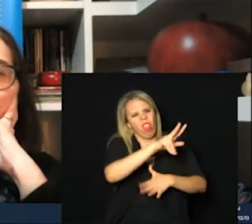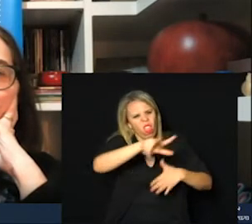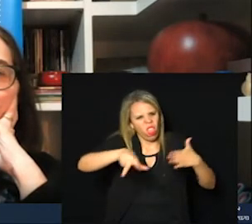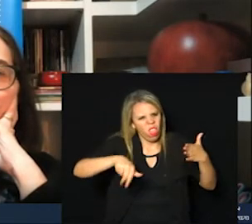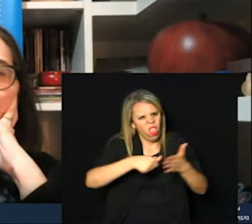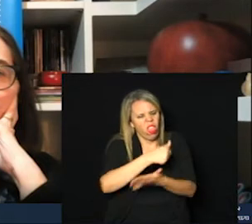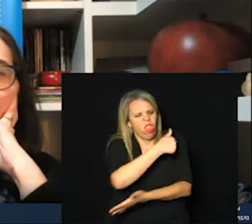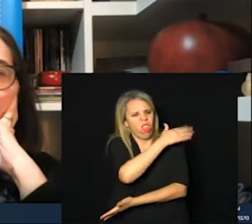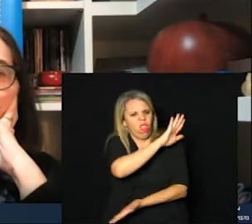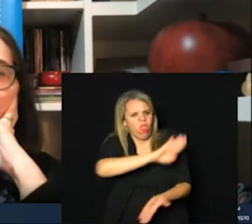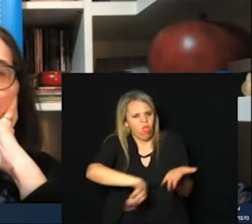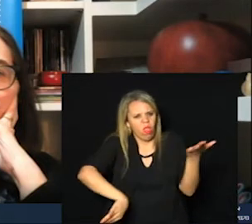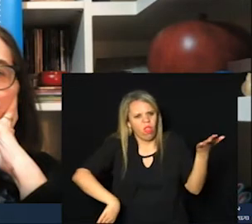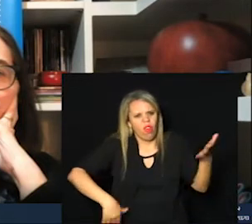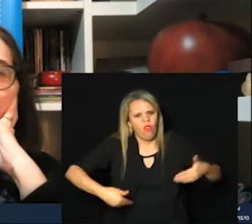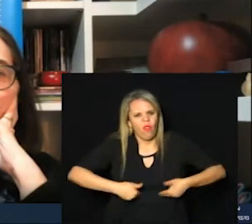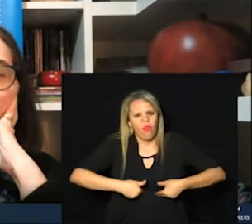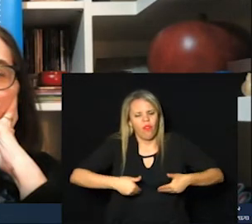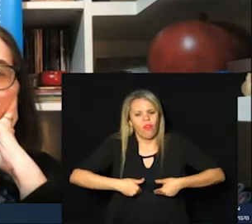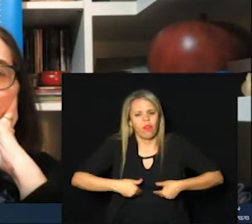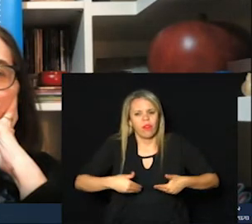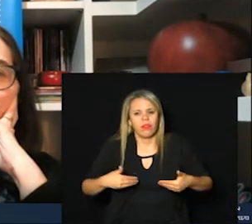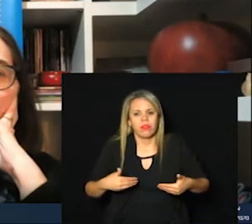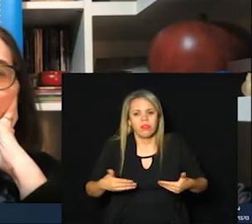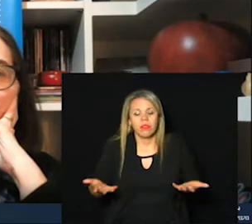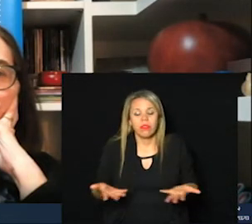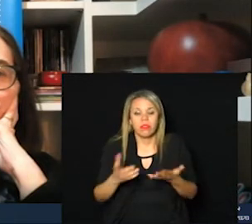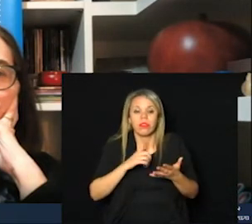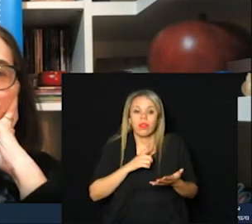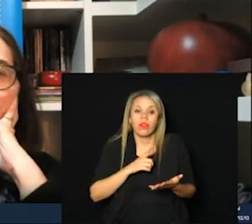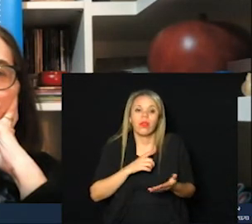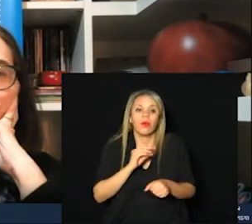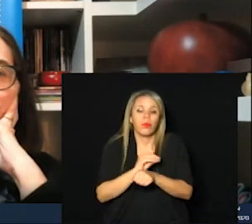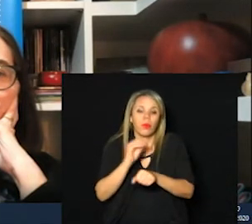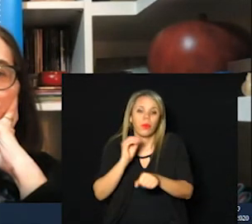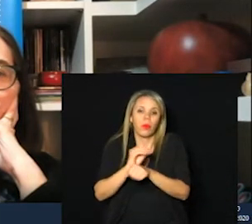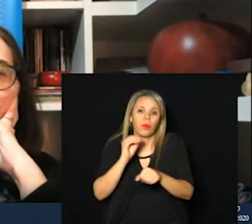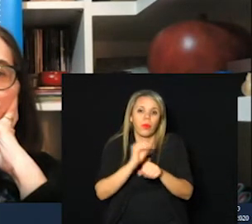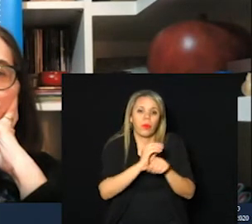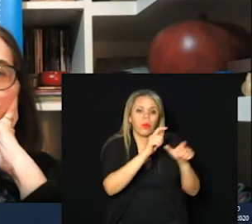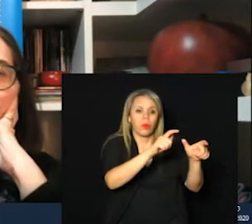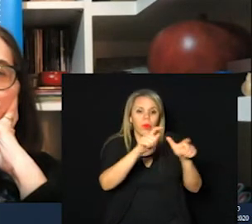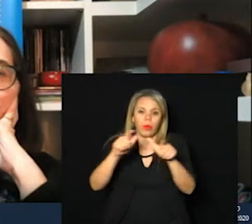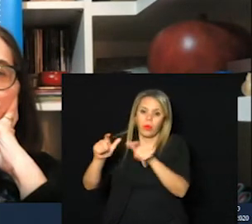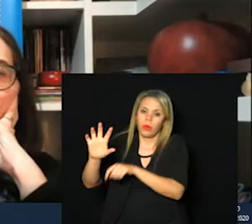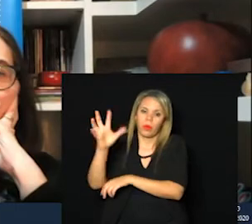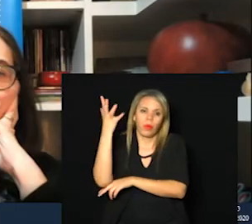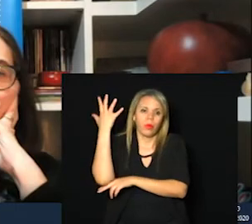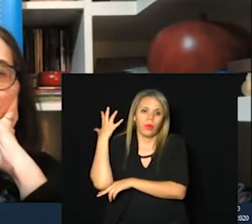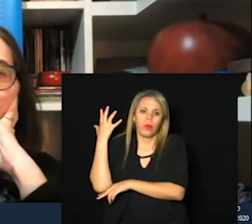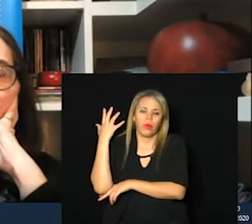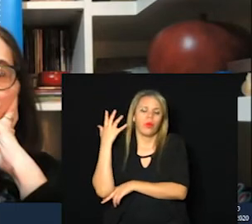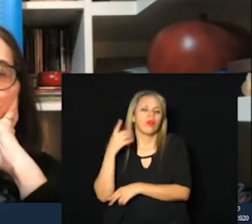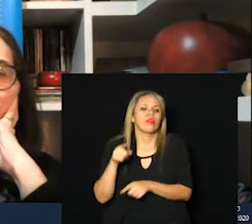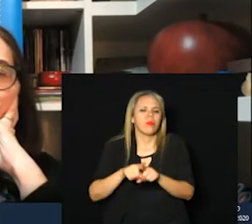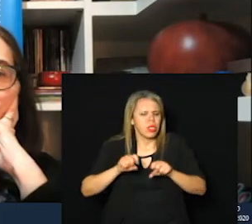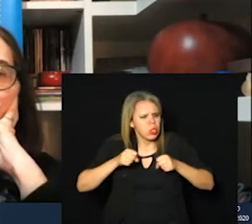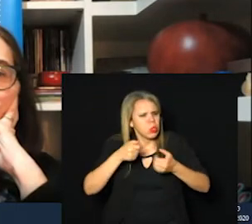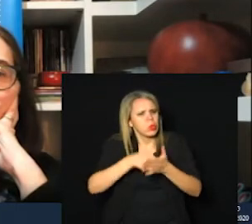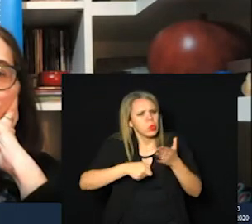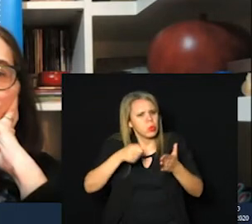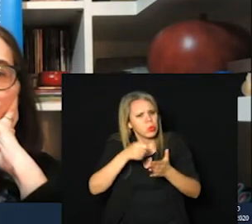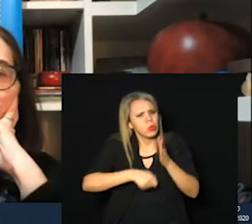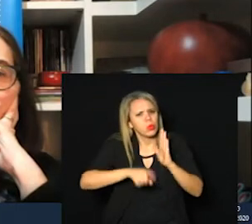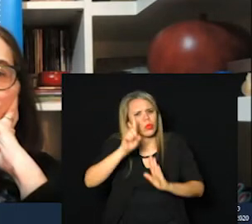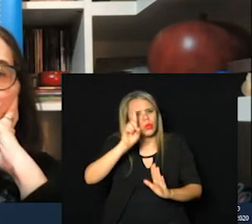o preconceito, a fome, que nos leve ao cuidado com o ambiente e não descuide da luta em defesa dos direitos